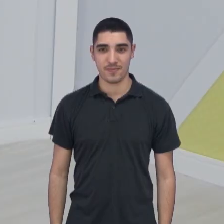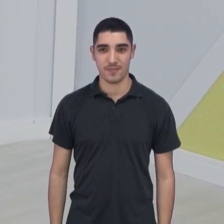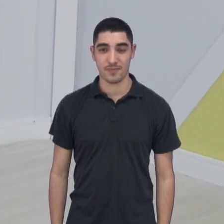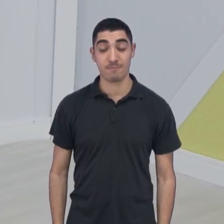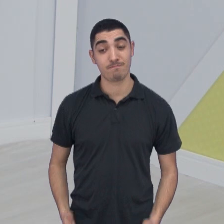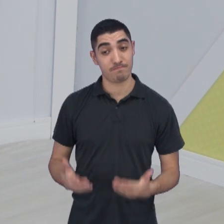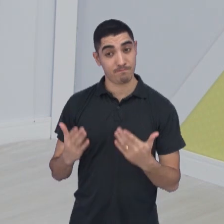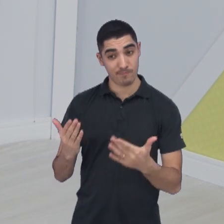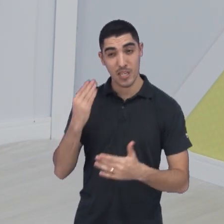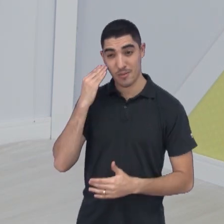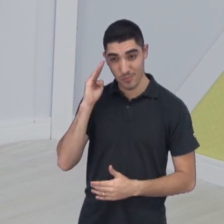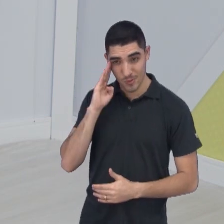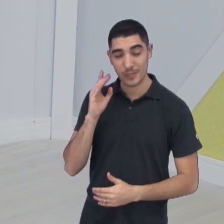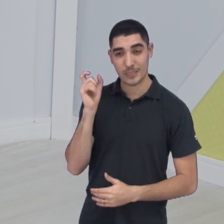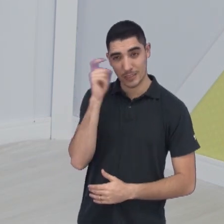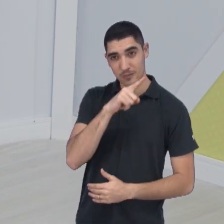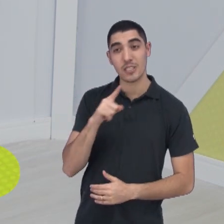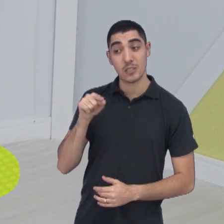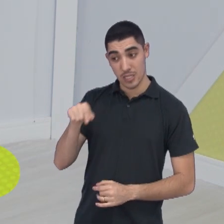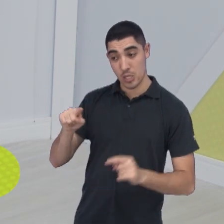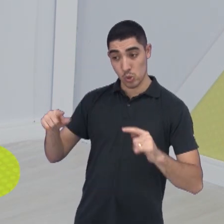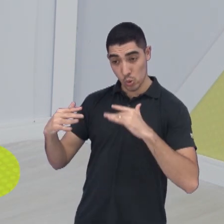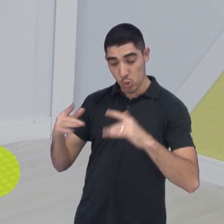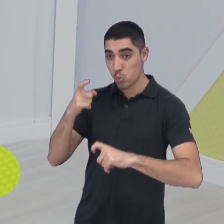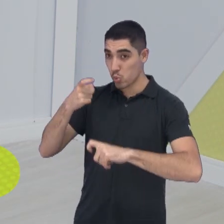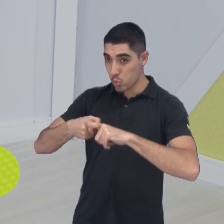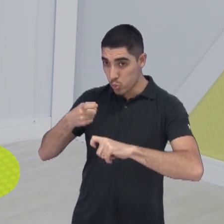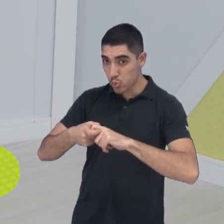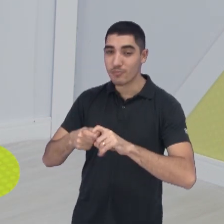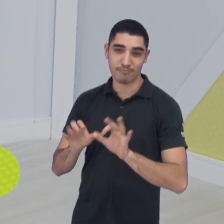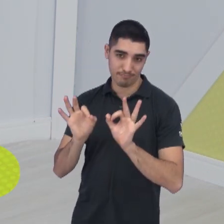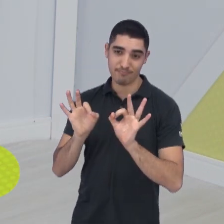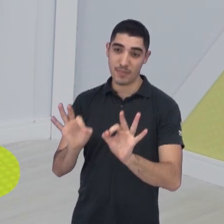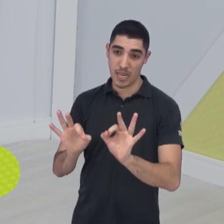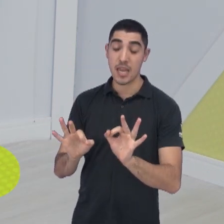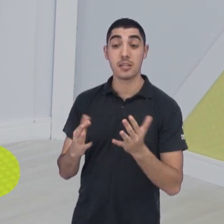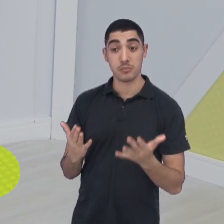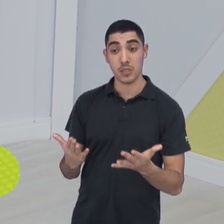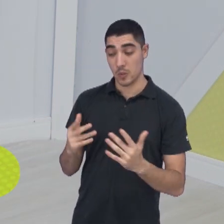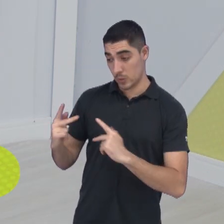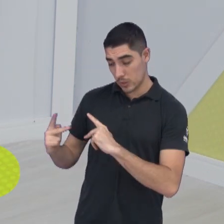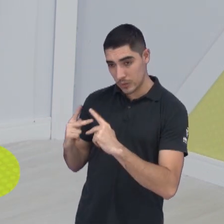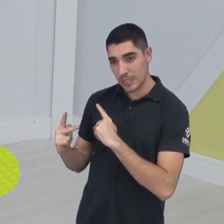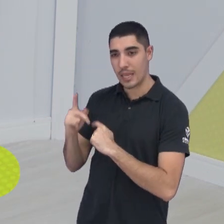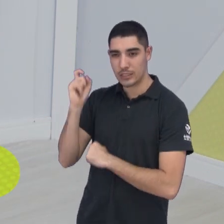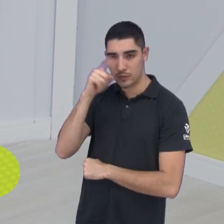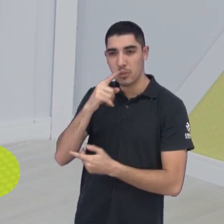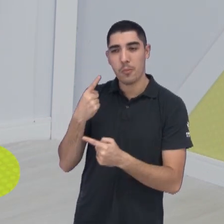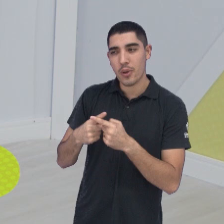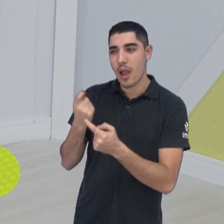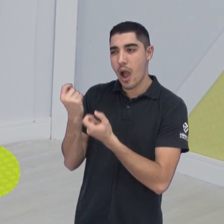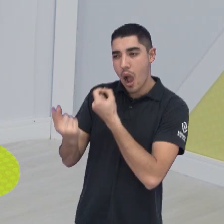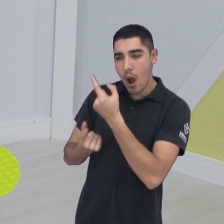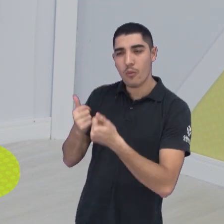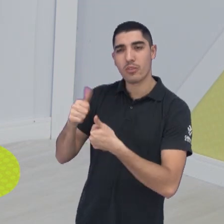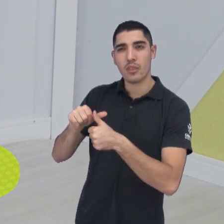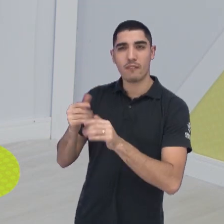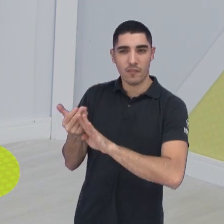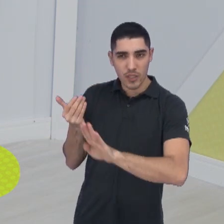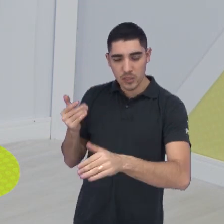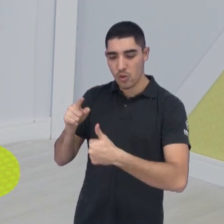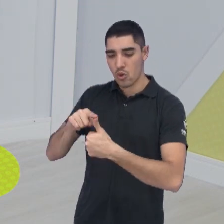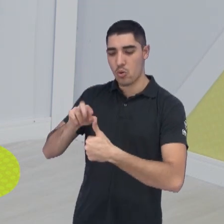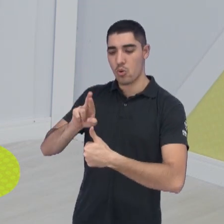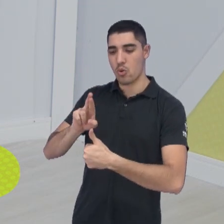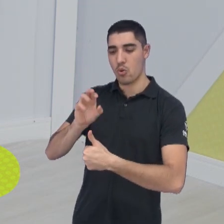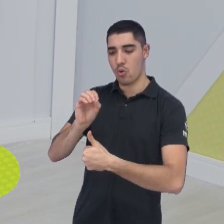Pois é, Bruno, a gente falava aqui na sexta-feira que o jogo seria complicado e foi mesmo. O São José sofreu com desfalques aí na partida. O Ronei começou